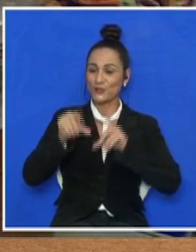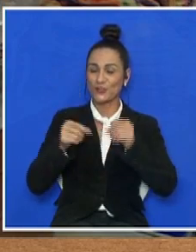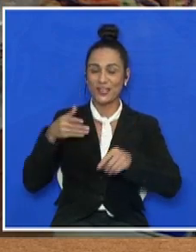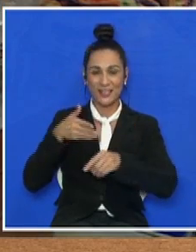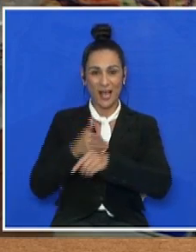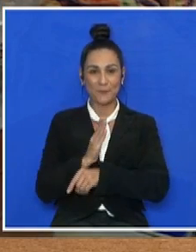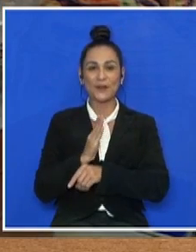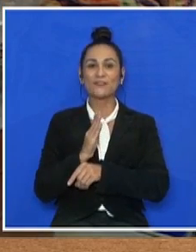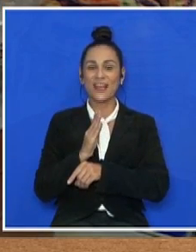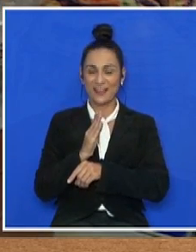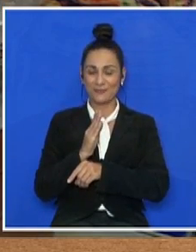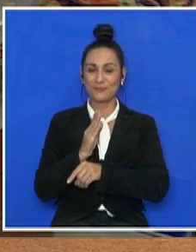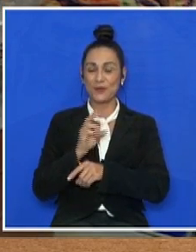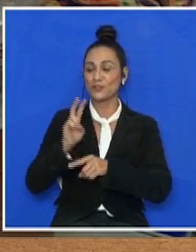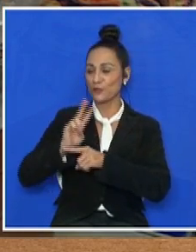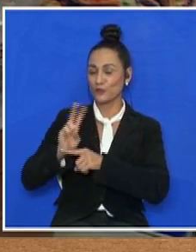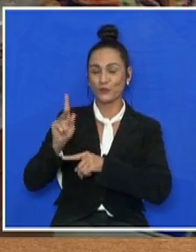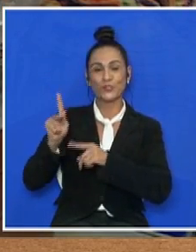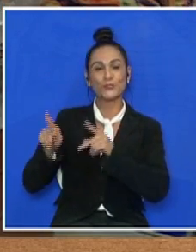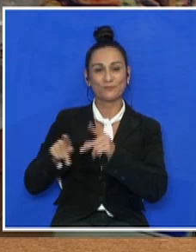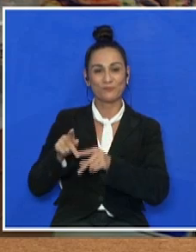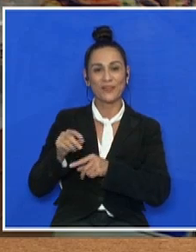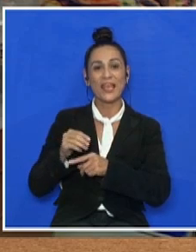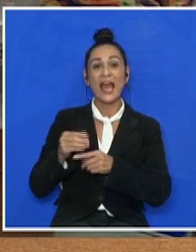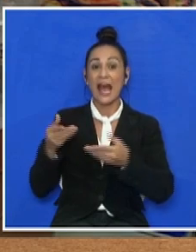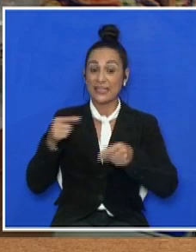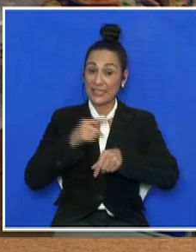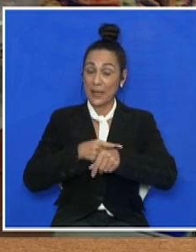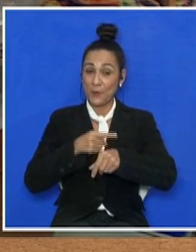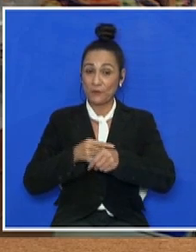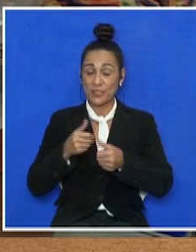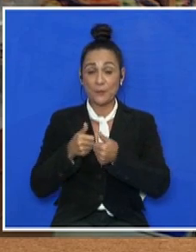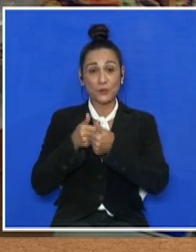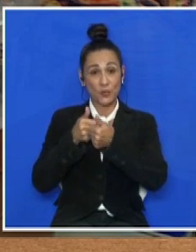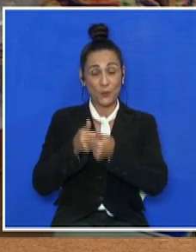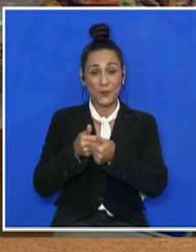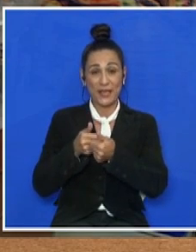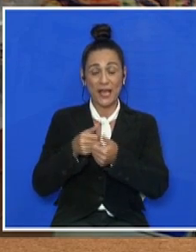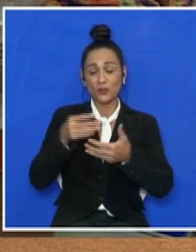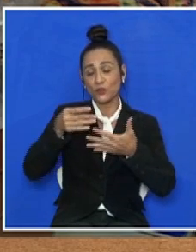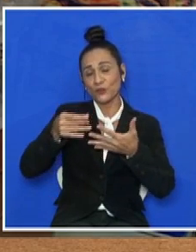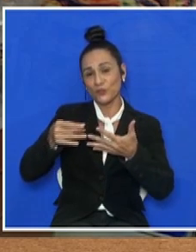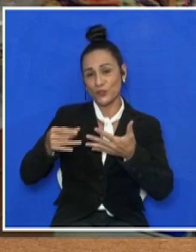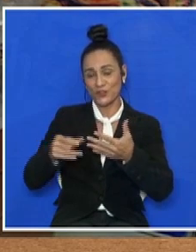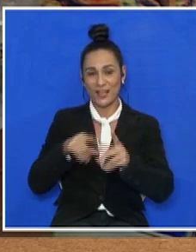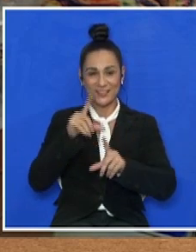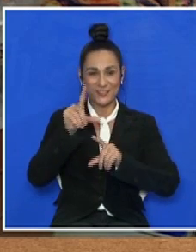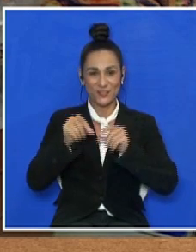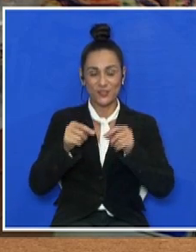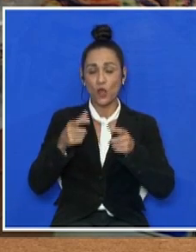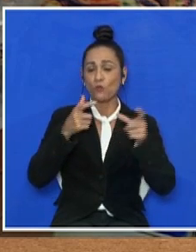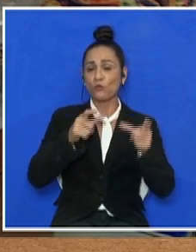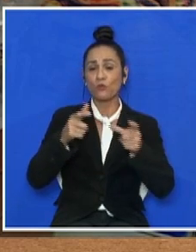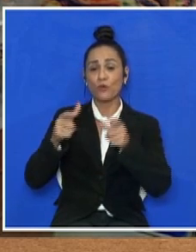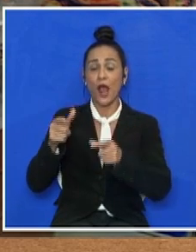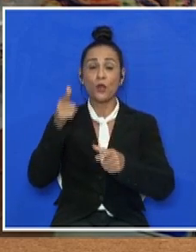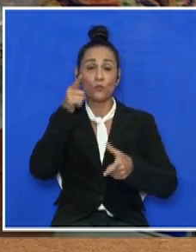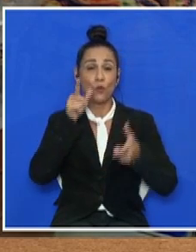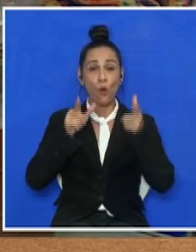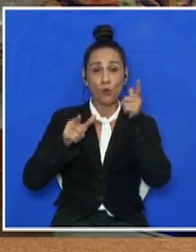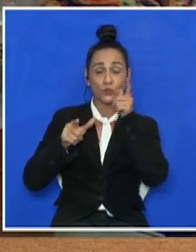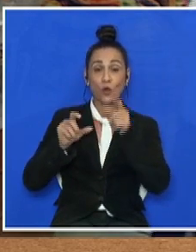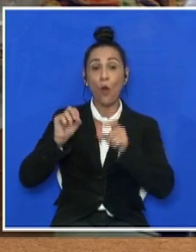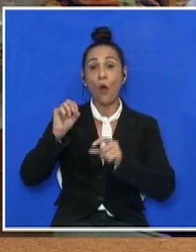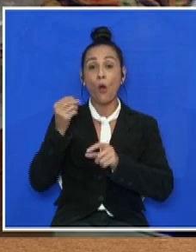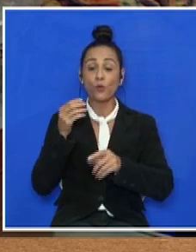sorteio realizado e validado pelos nossos auditores. Daqui a pouco você pode conferir todos os detalhes deste sorteio, de onde foram as apostas